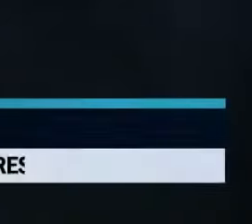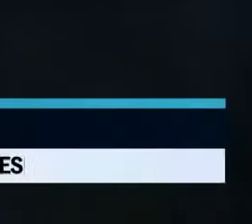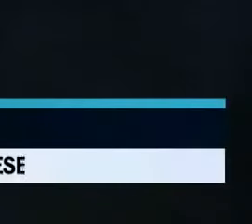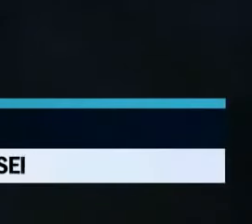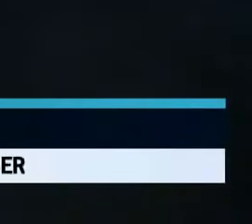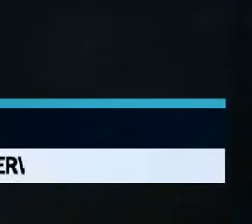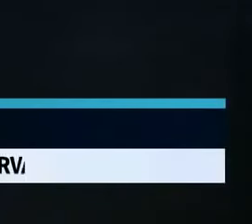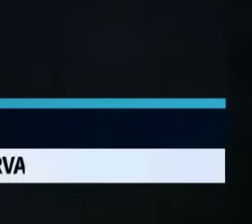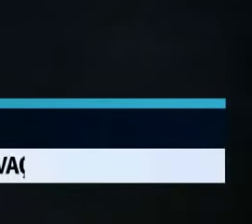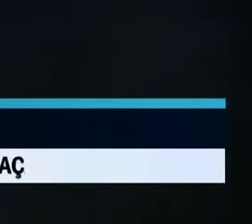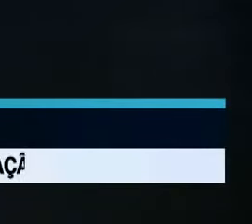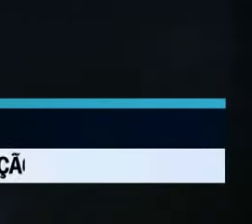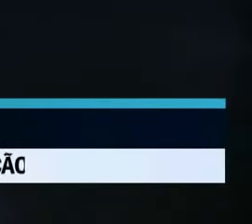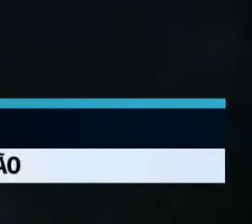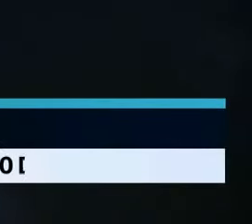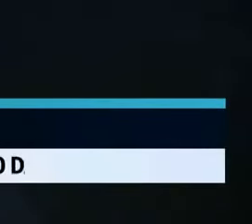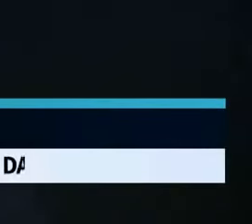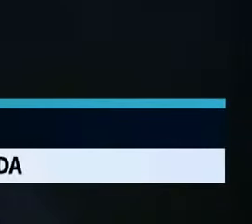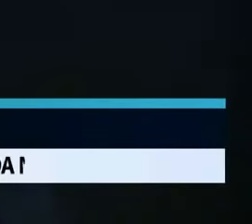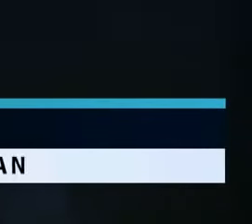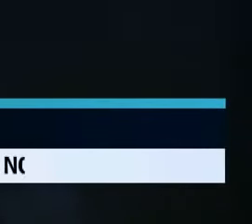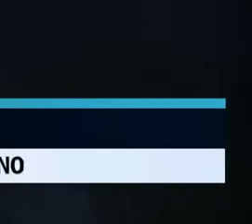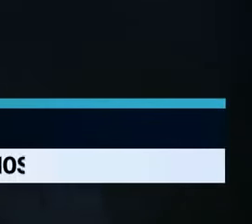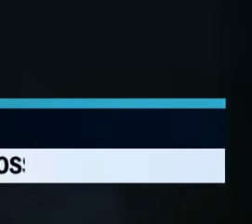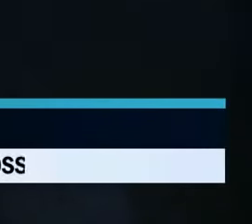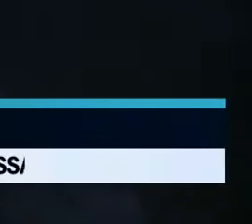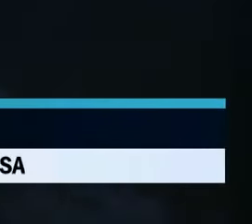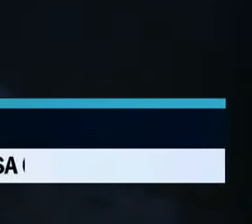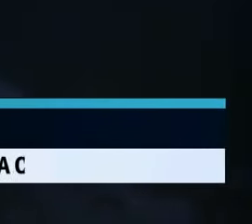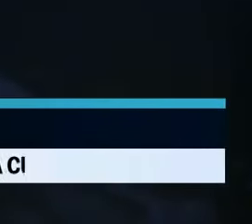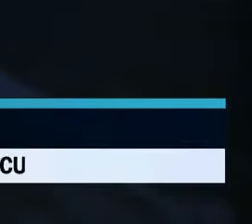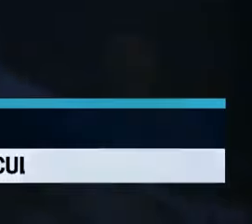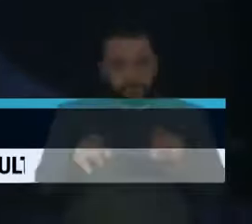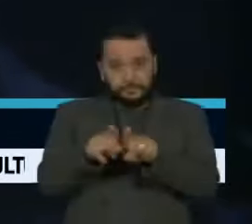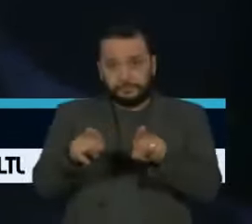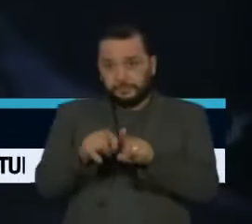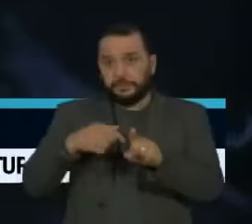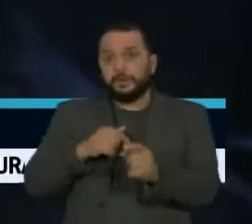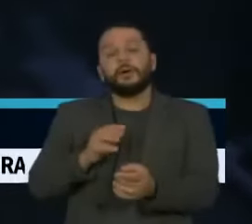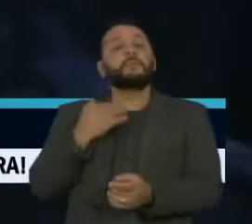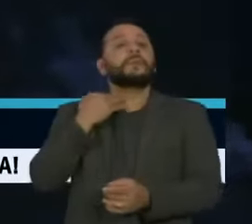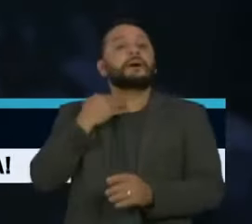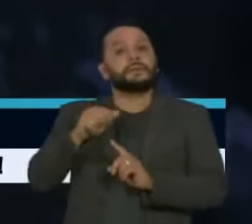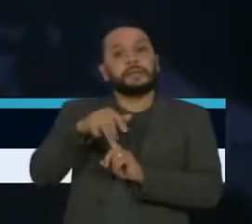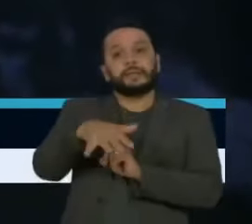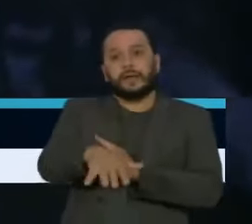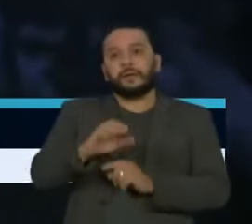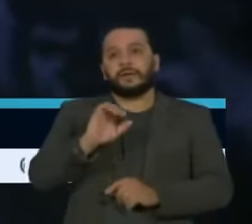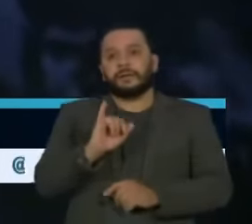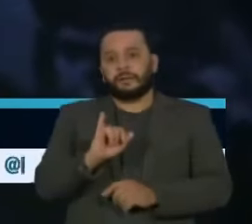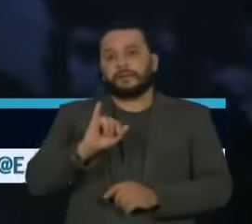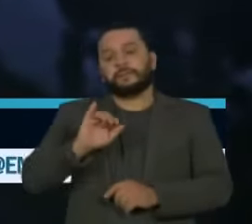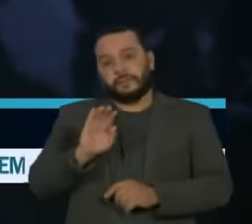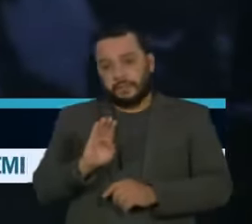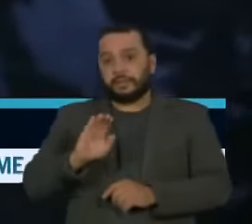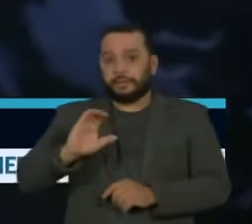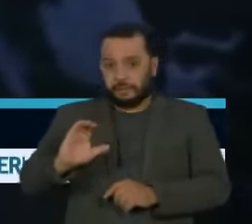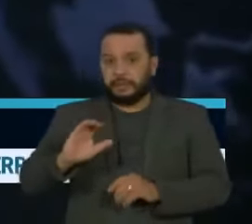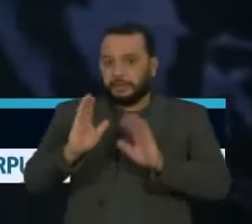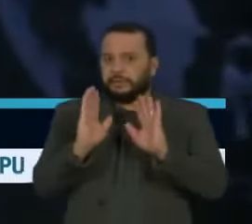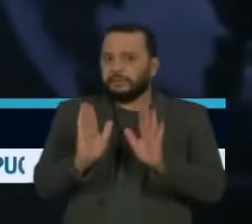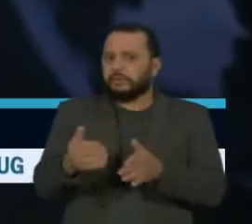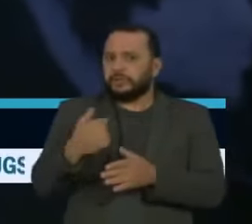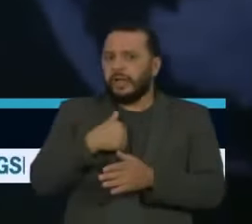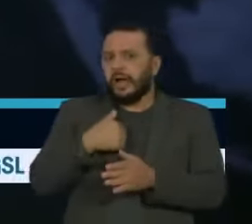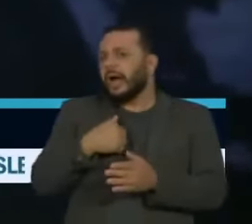A atividade econômica cresceu quase 5% em junho, segundo o índice do Banco Central, o IBC-BR. Foi o segundo mês seguido